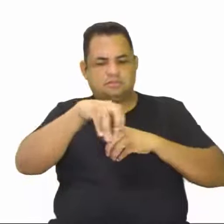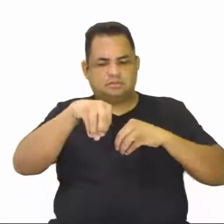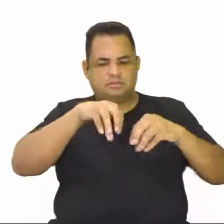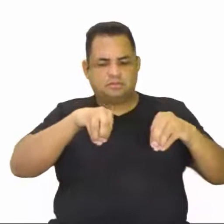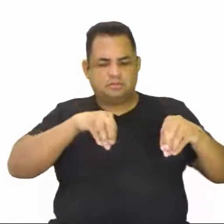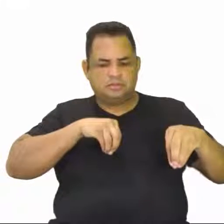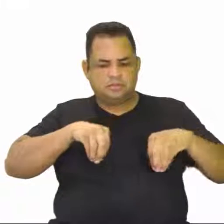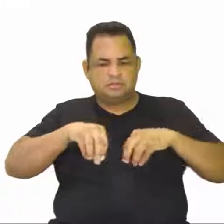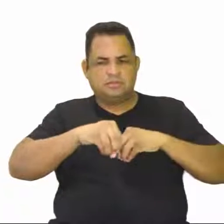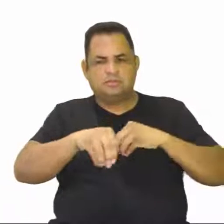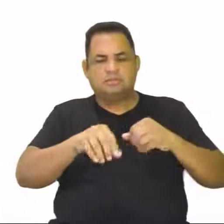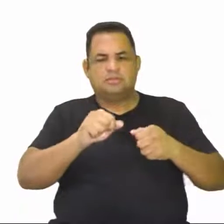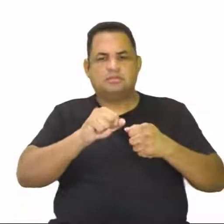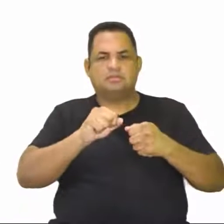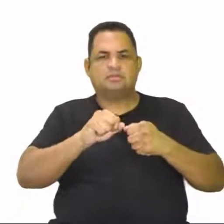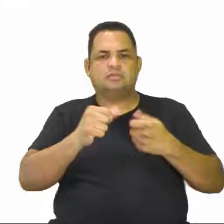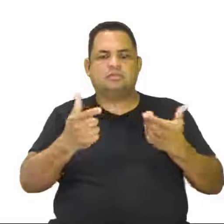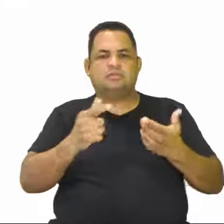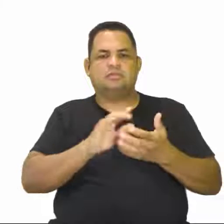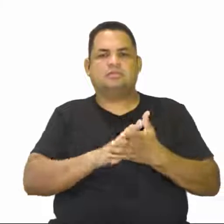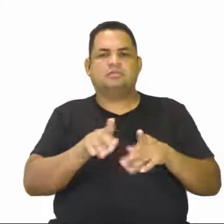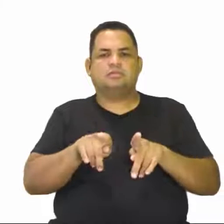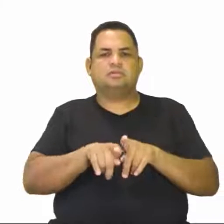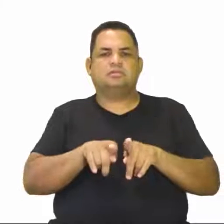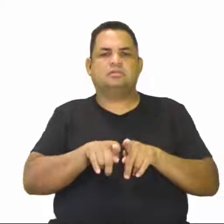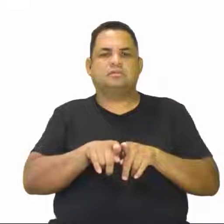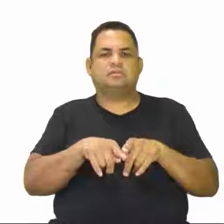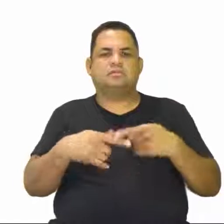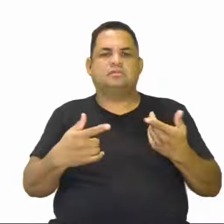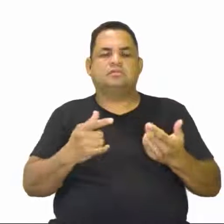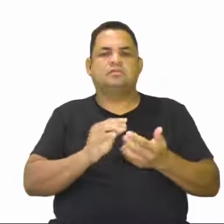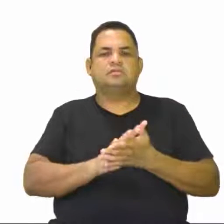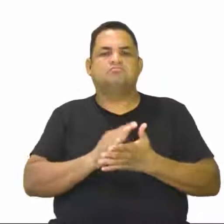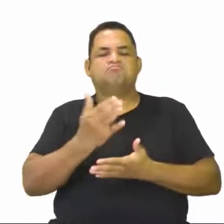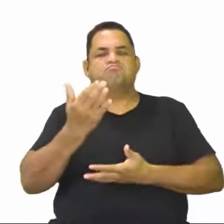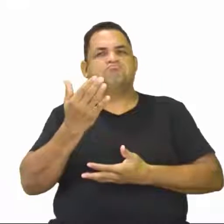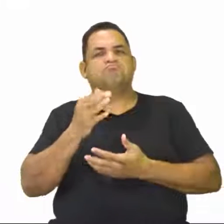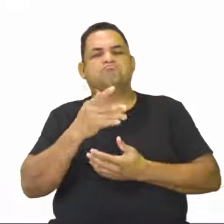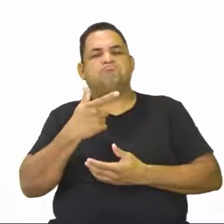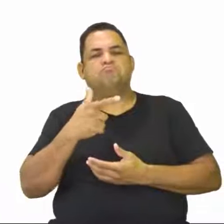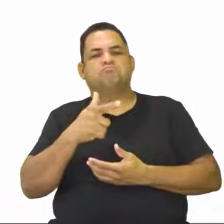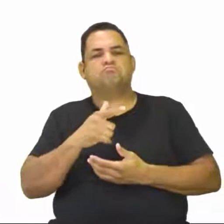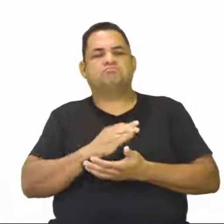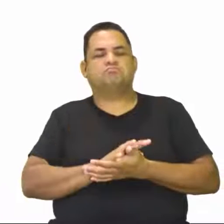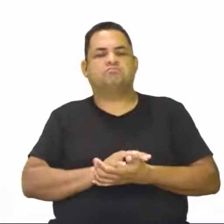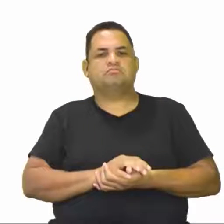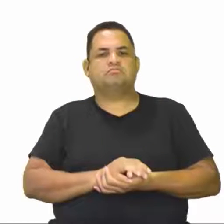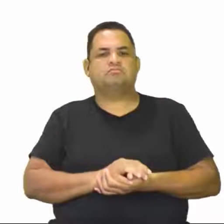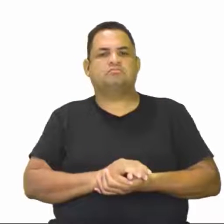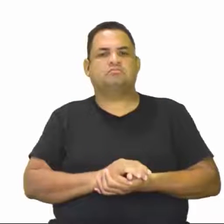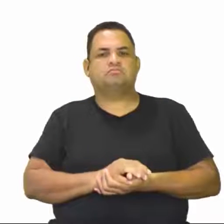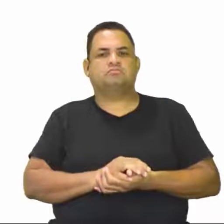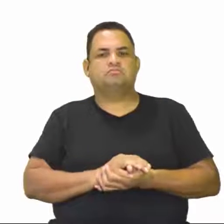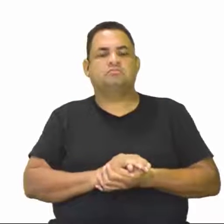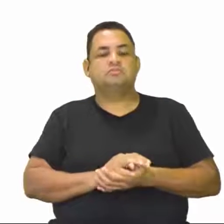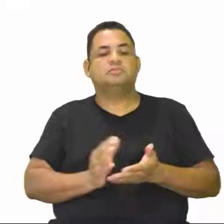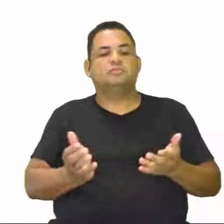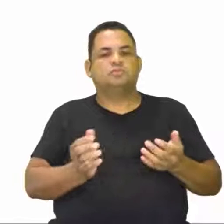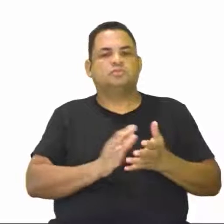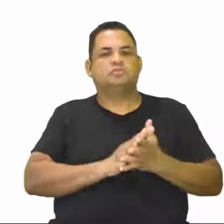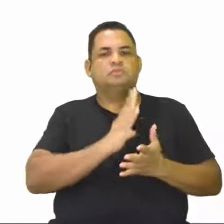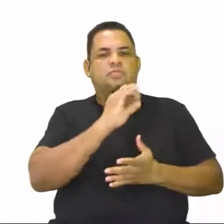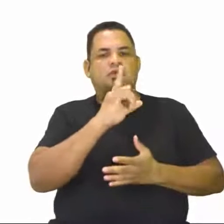decompor, a gente vai fazer essa decomposição. Então, aqui a gente não tem exatamente uma decomposição. Ele está fazendo o quê? Juntando